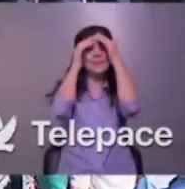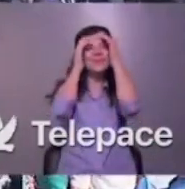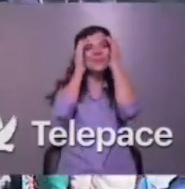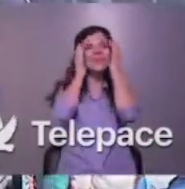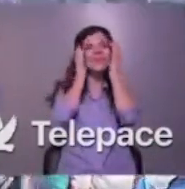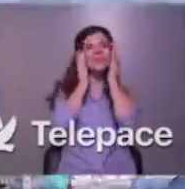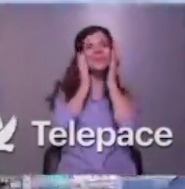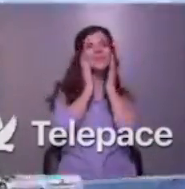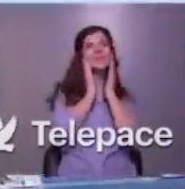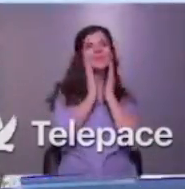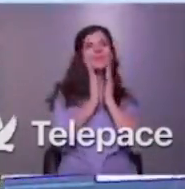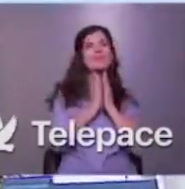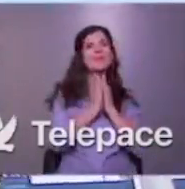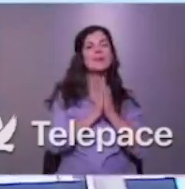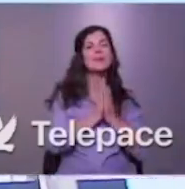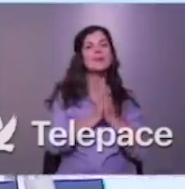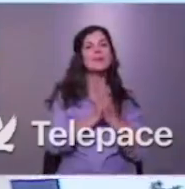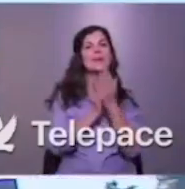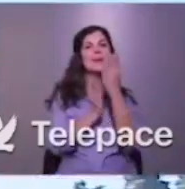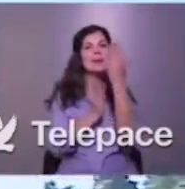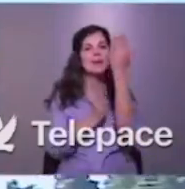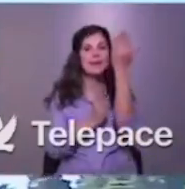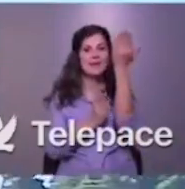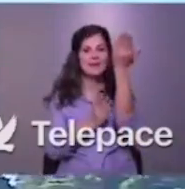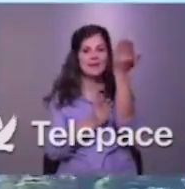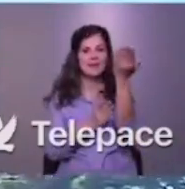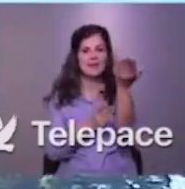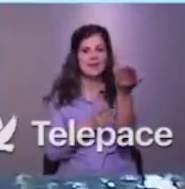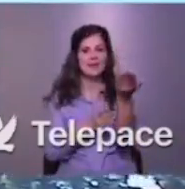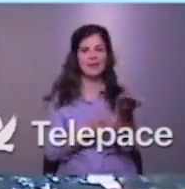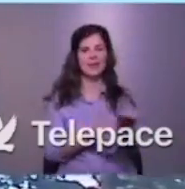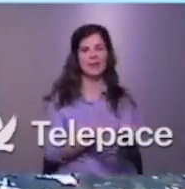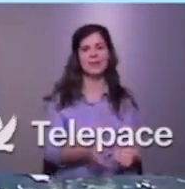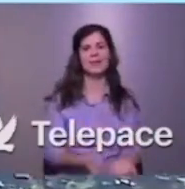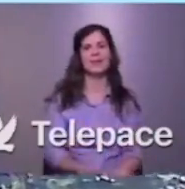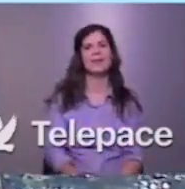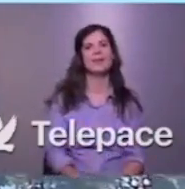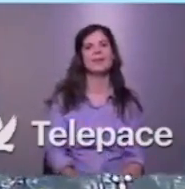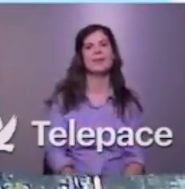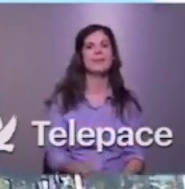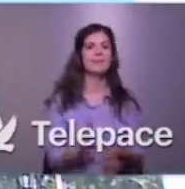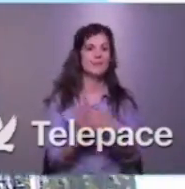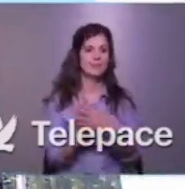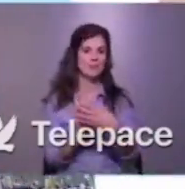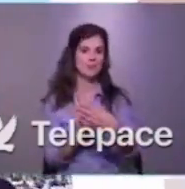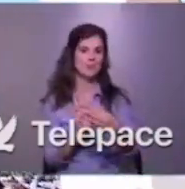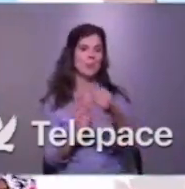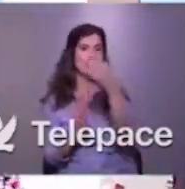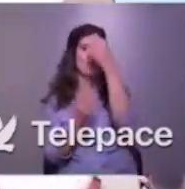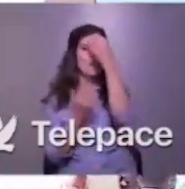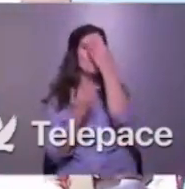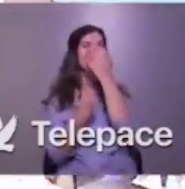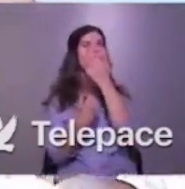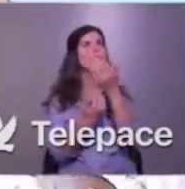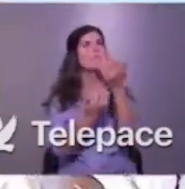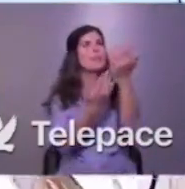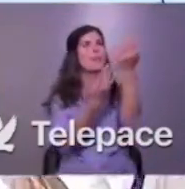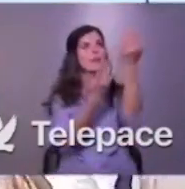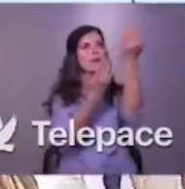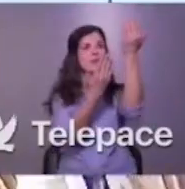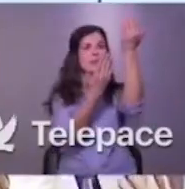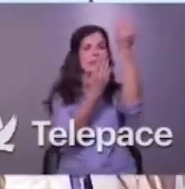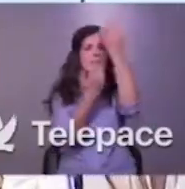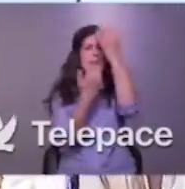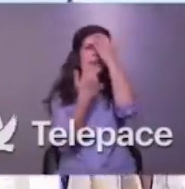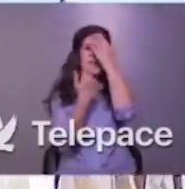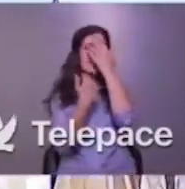mano invisibile, la mano di Maria, che ha fatto deviare quella pallottola.